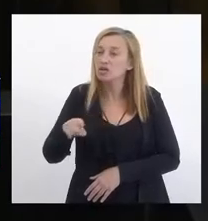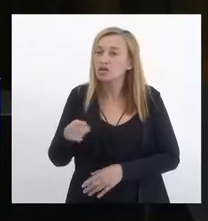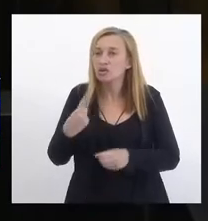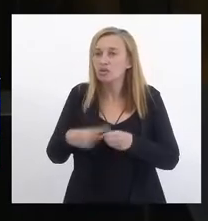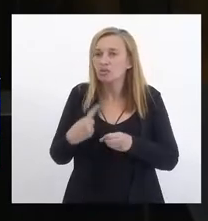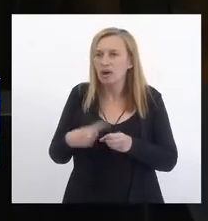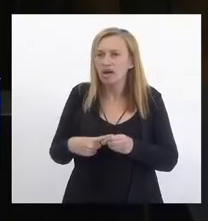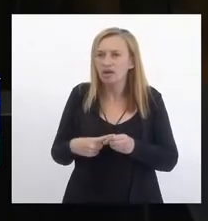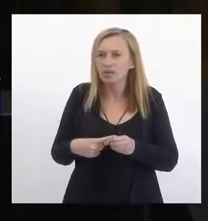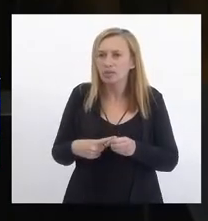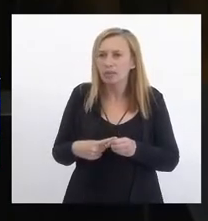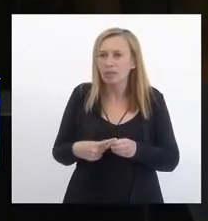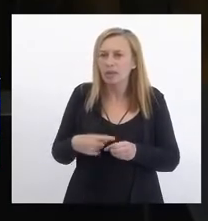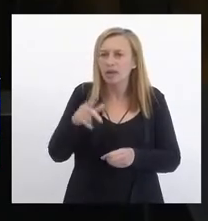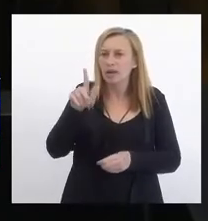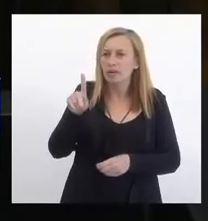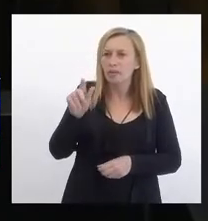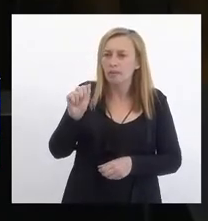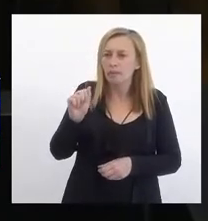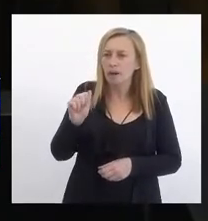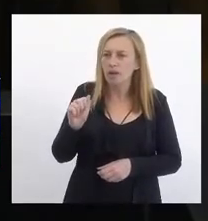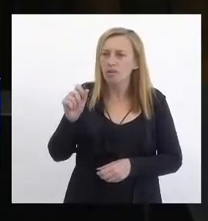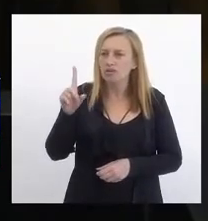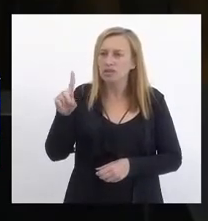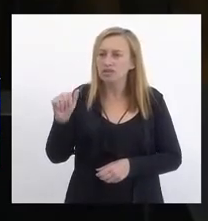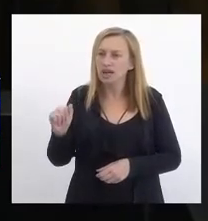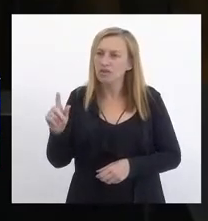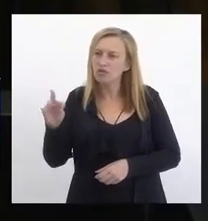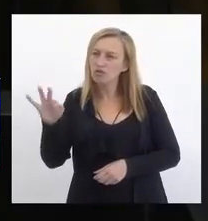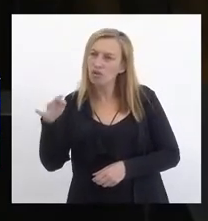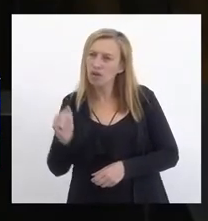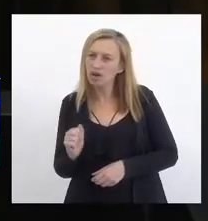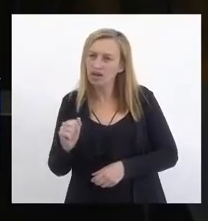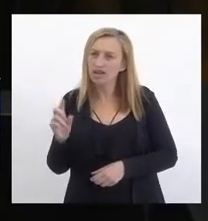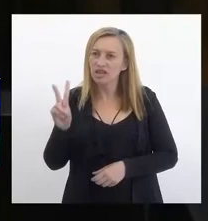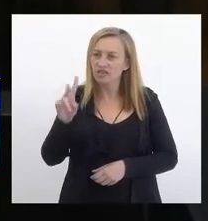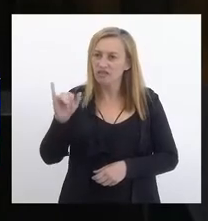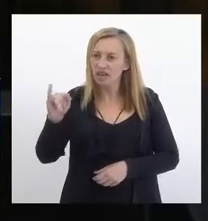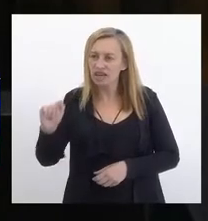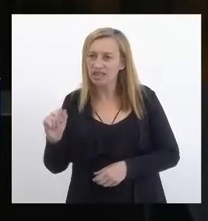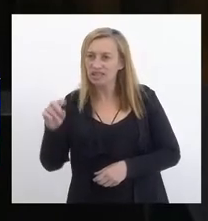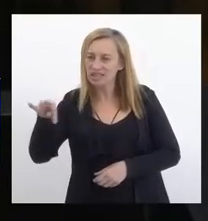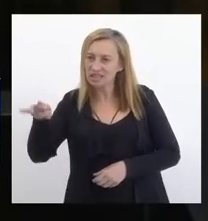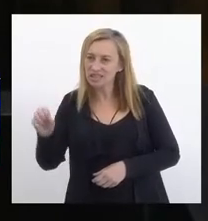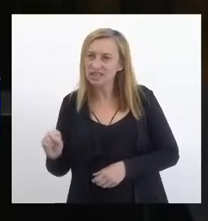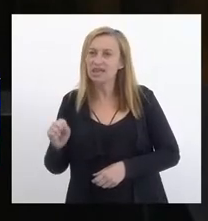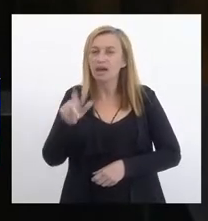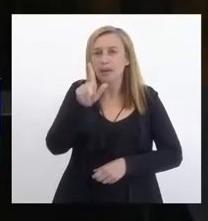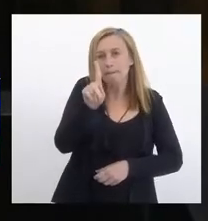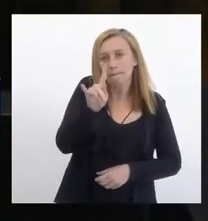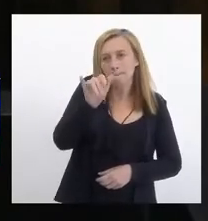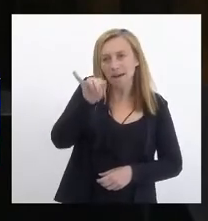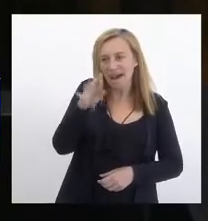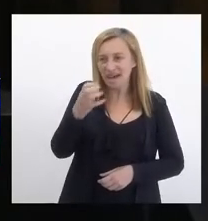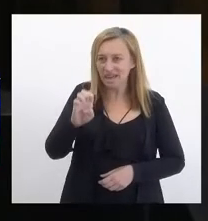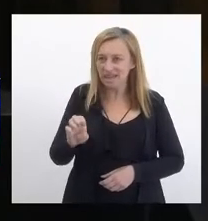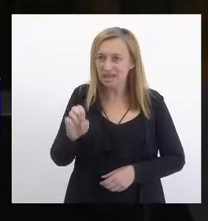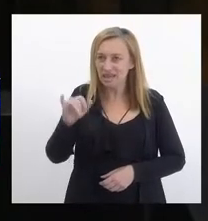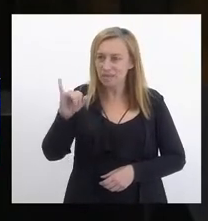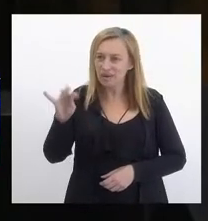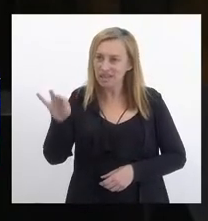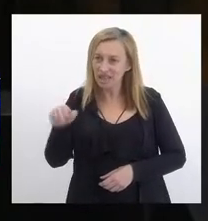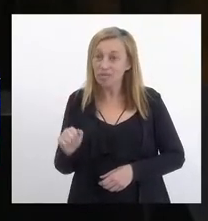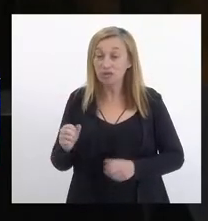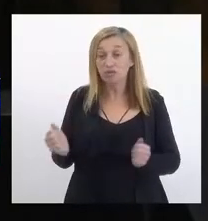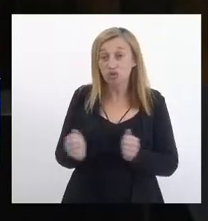bairro Pau da Forca, bairro Vila Nancy, Parque Ipanema, e eu estive lá junto